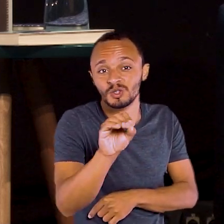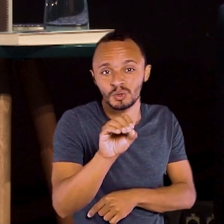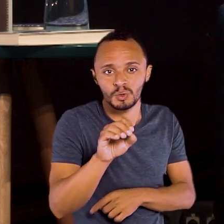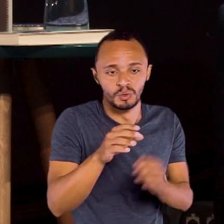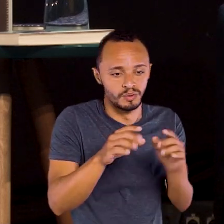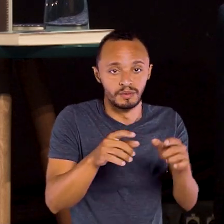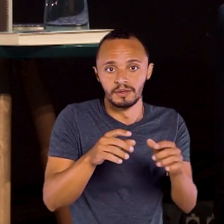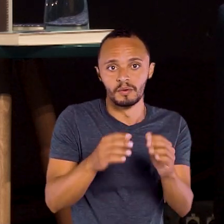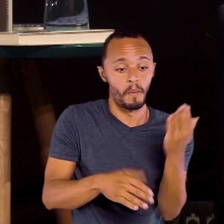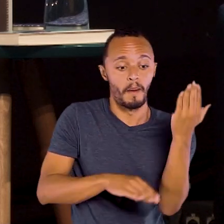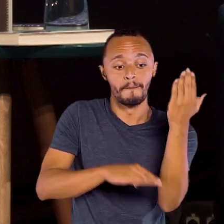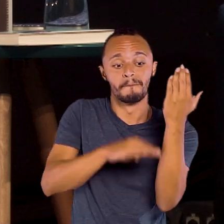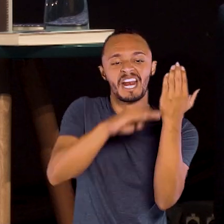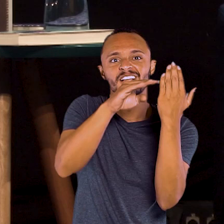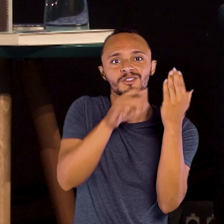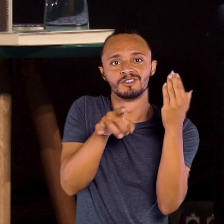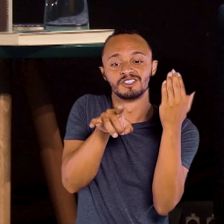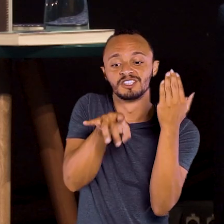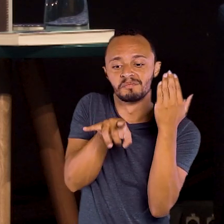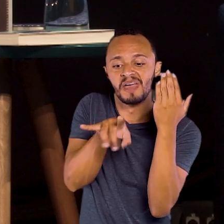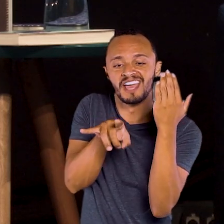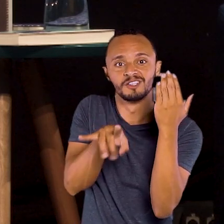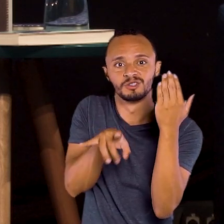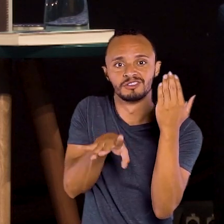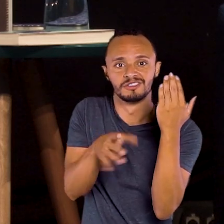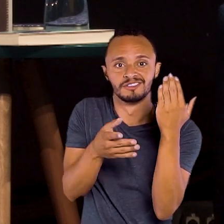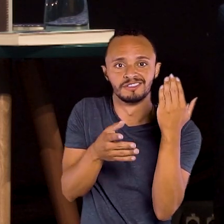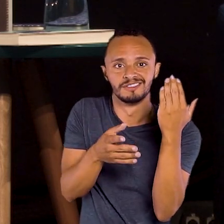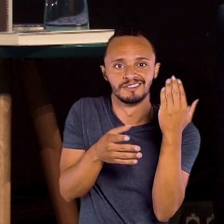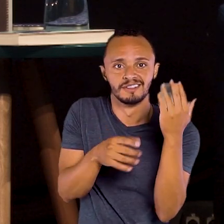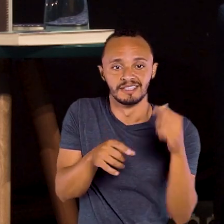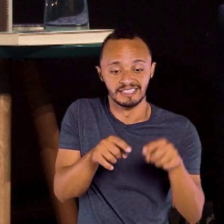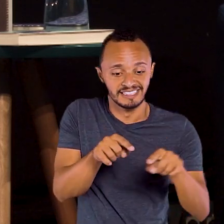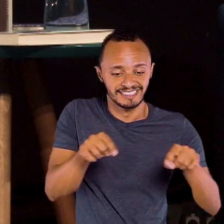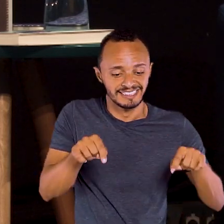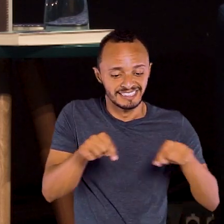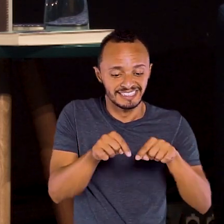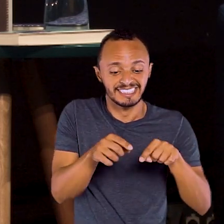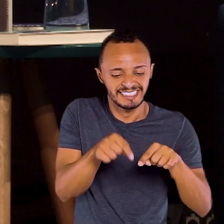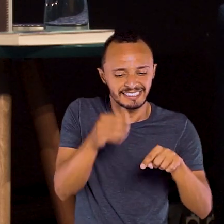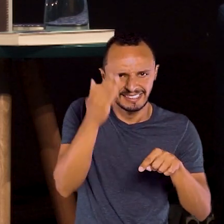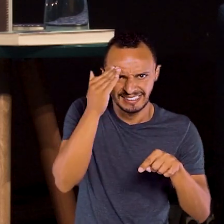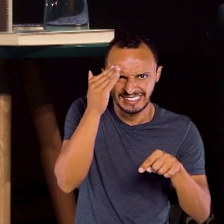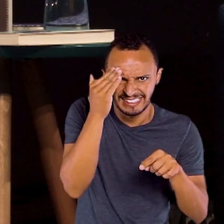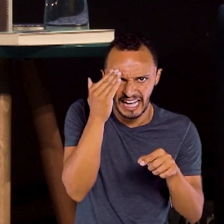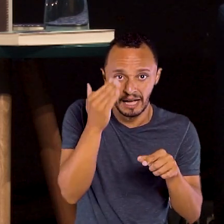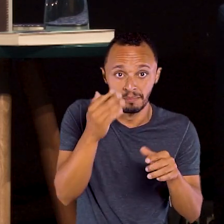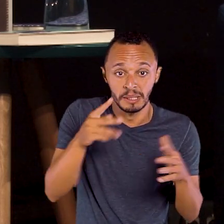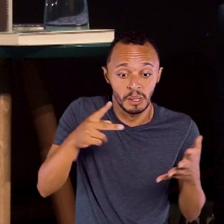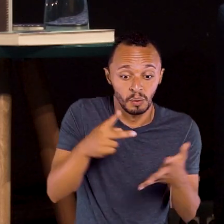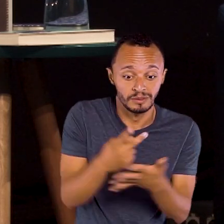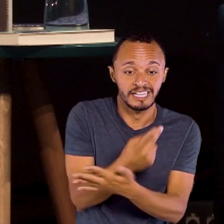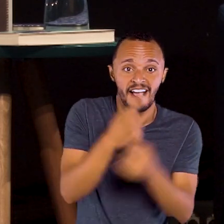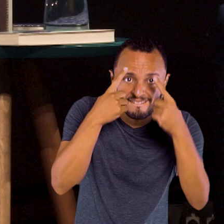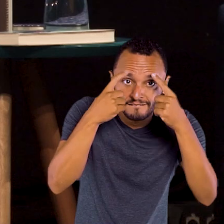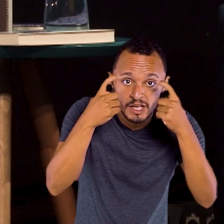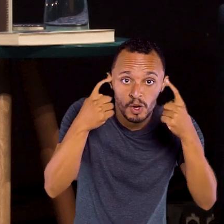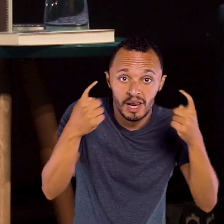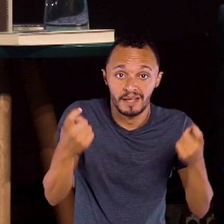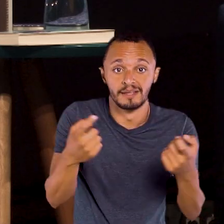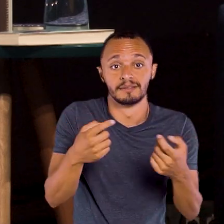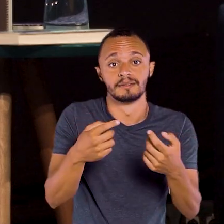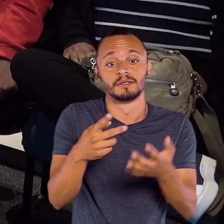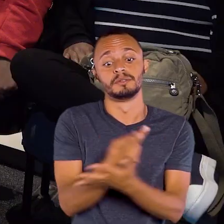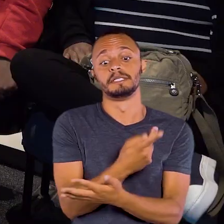né, em si. Então, muito feliz de estar aqui, Eliana, que eu não via há algum tempo, e, enfim,